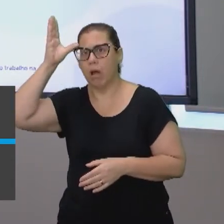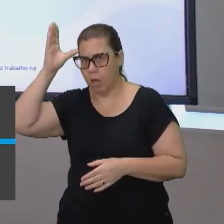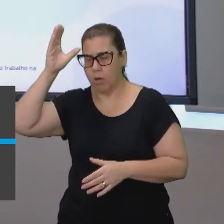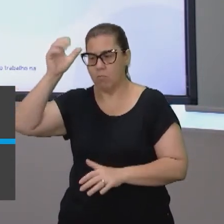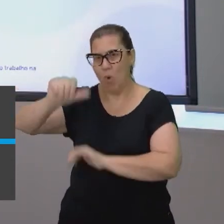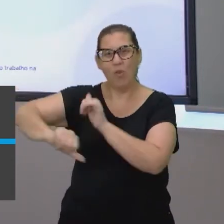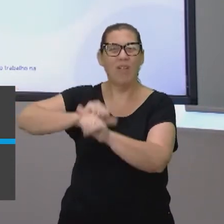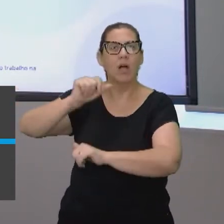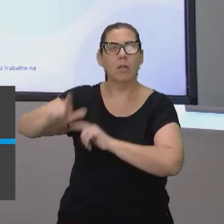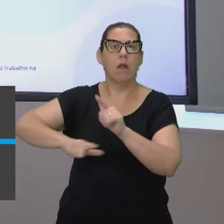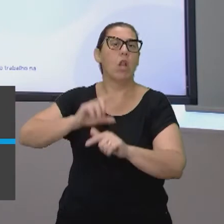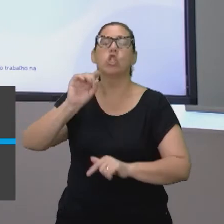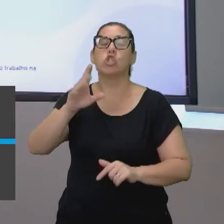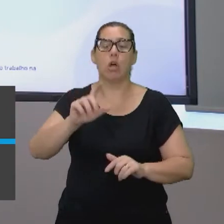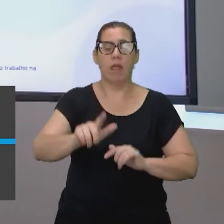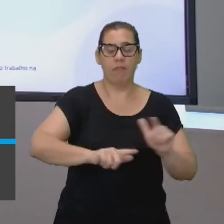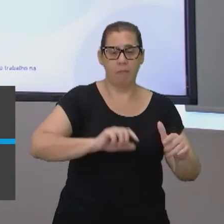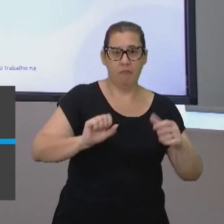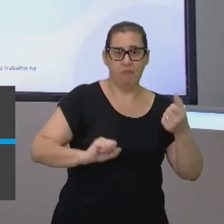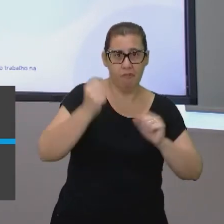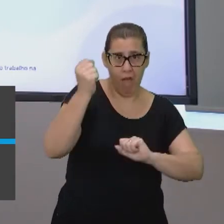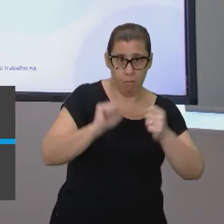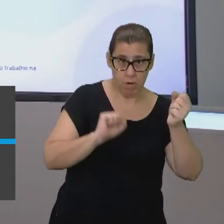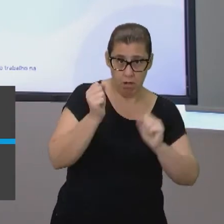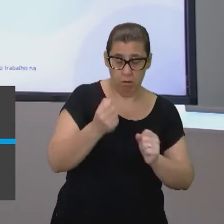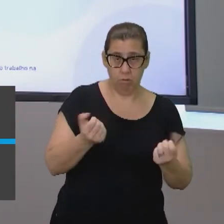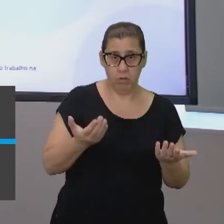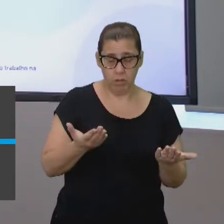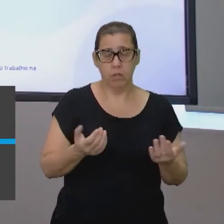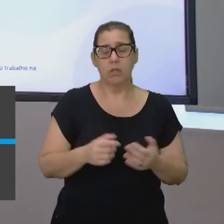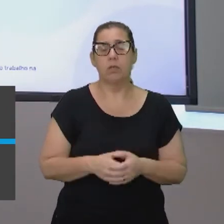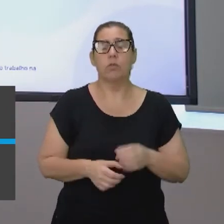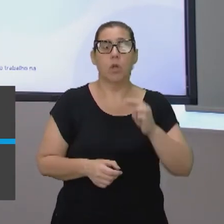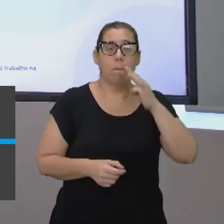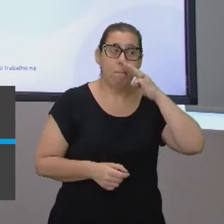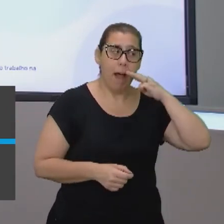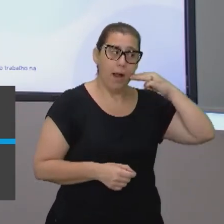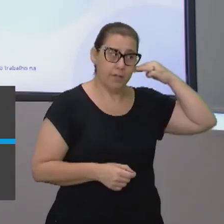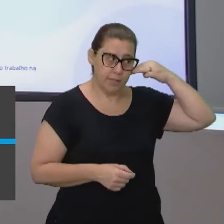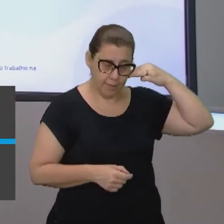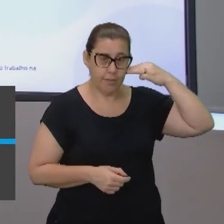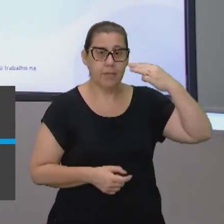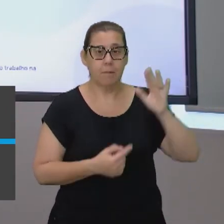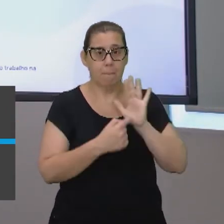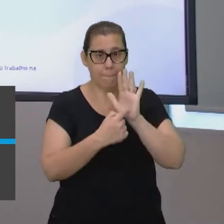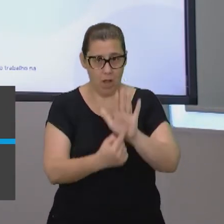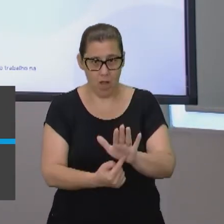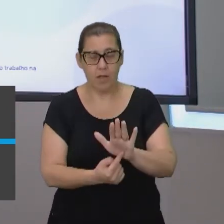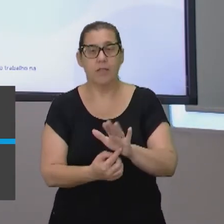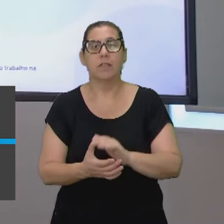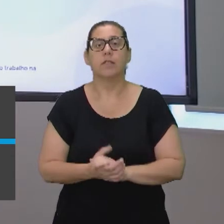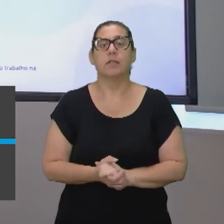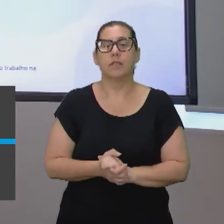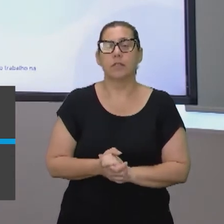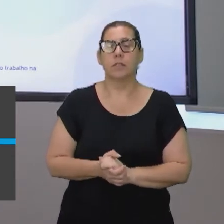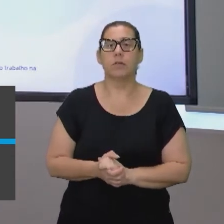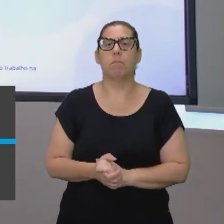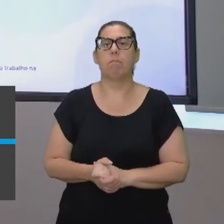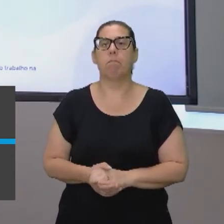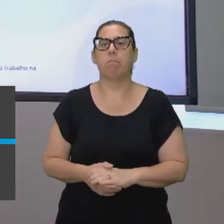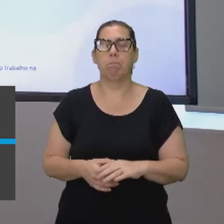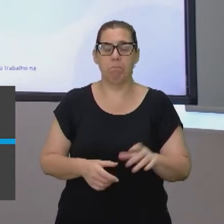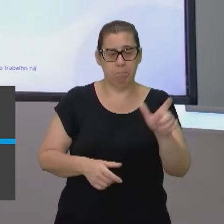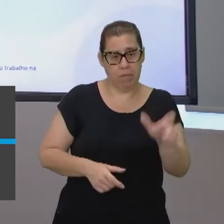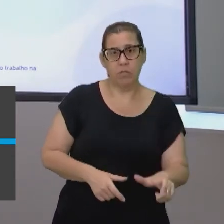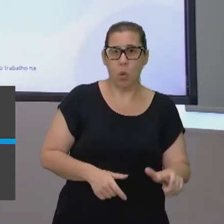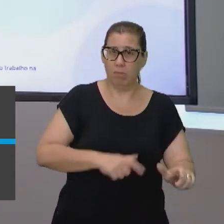só o trabalhador da fábrica que se inclui naquilo que o Marx denominaria na época dele de proletariado,